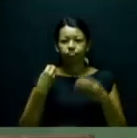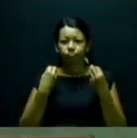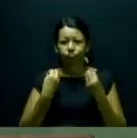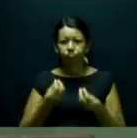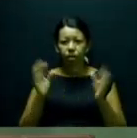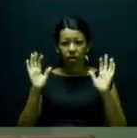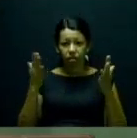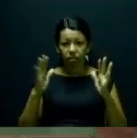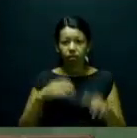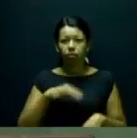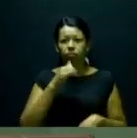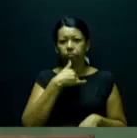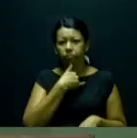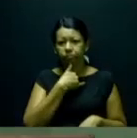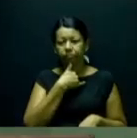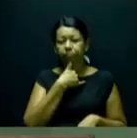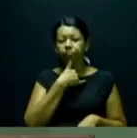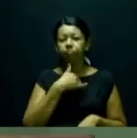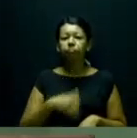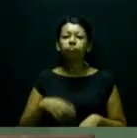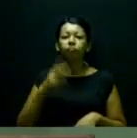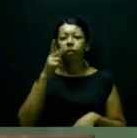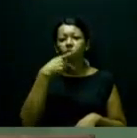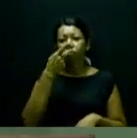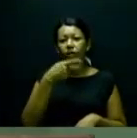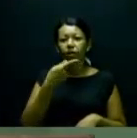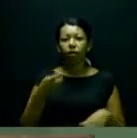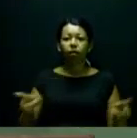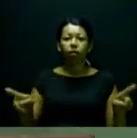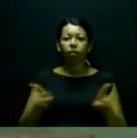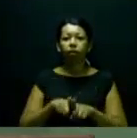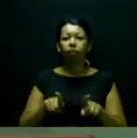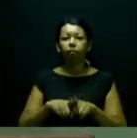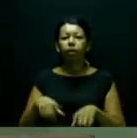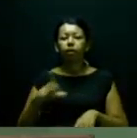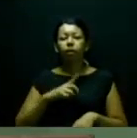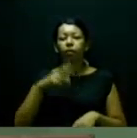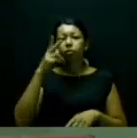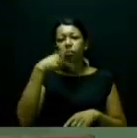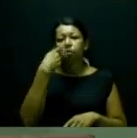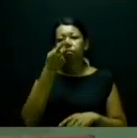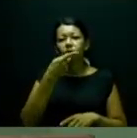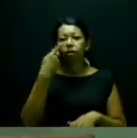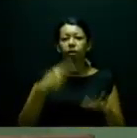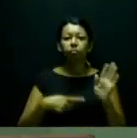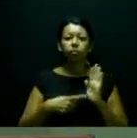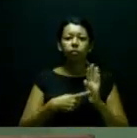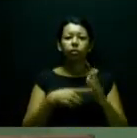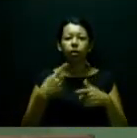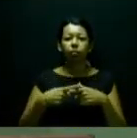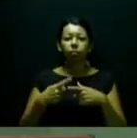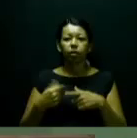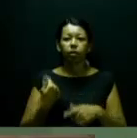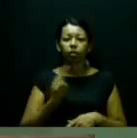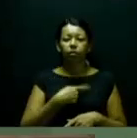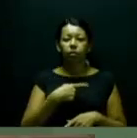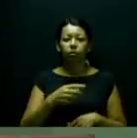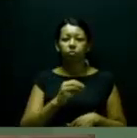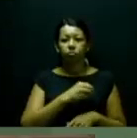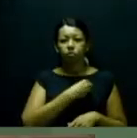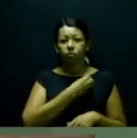lamentável termos que registrar, mas nós temos que falar, nós temos que registrar, porque nós estamos